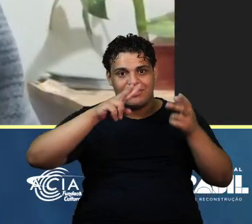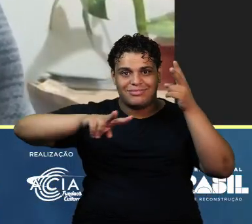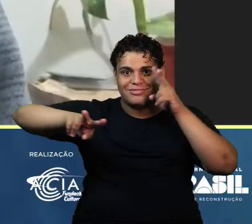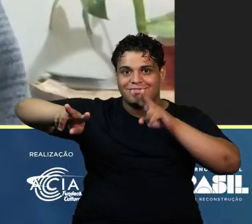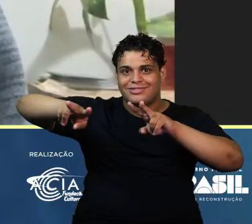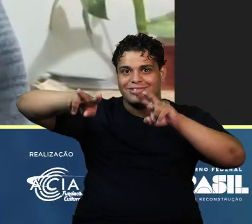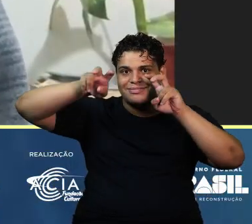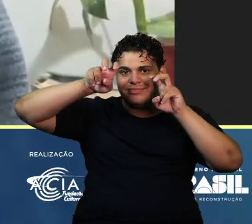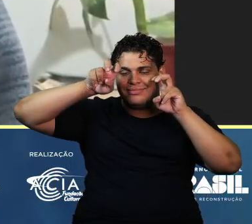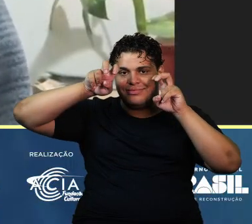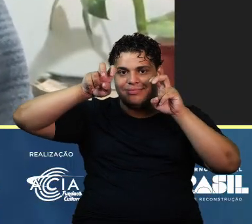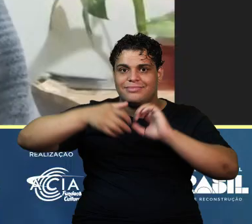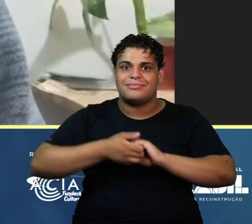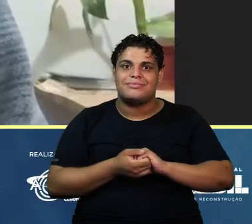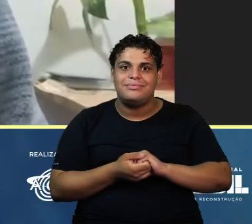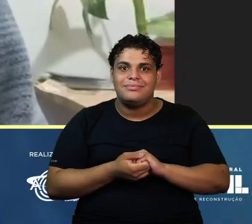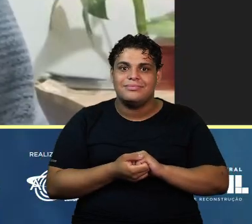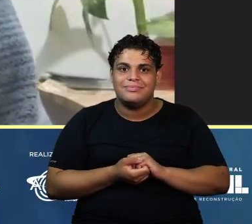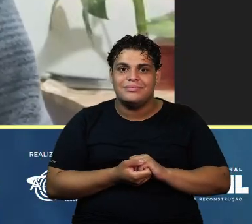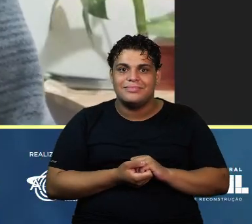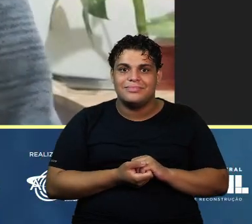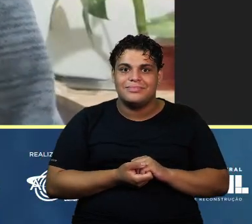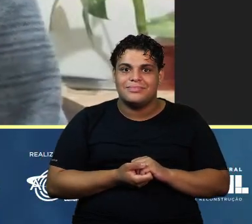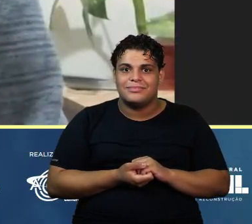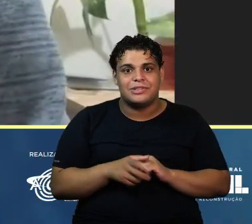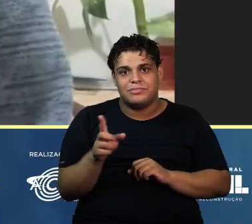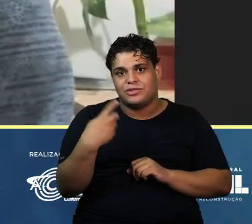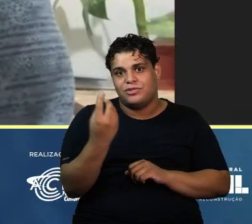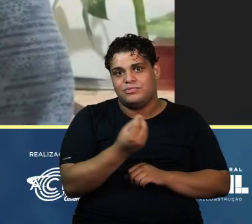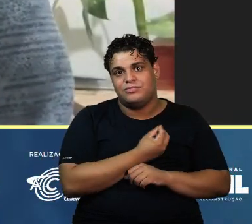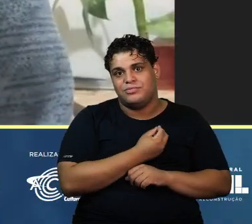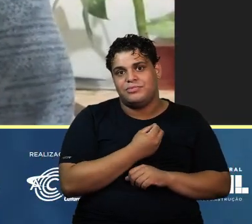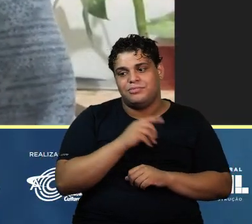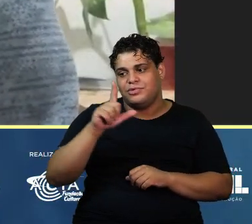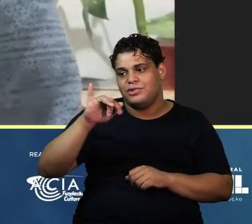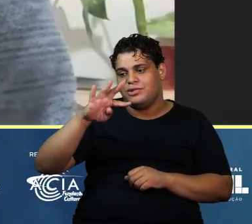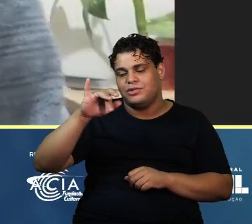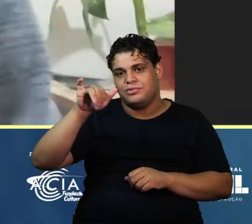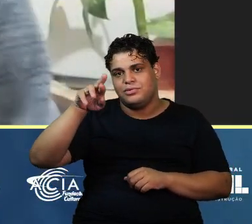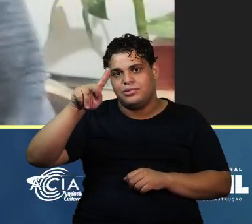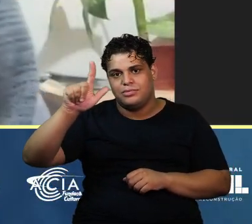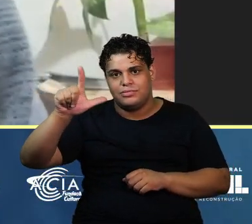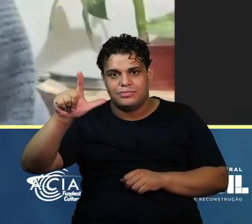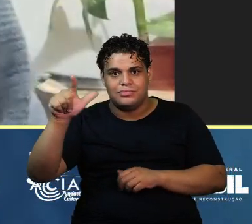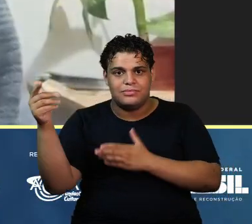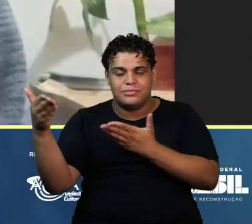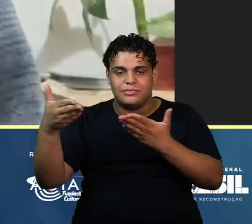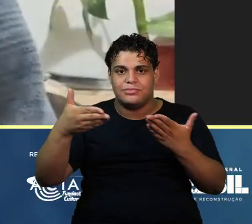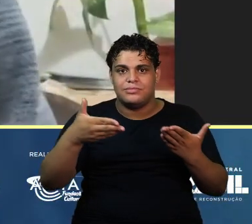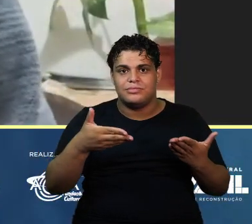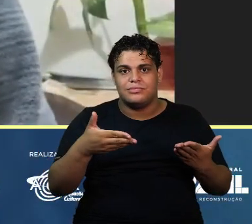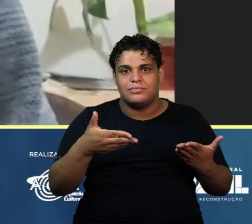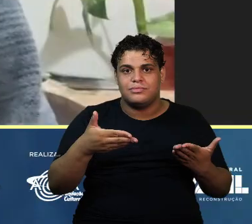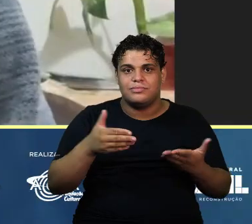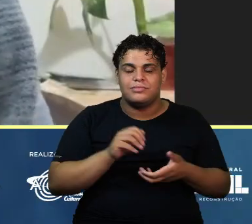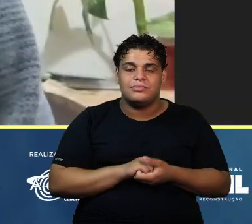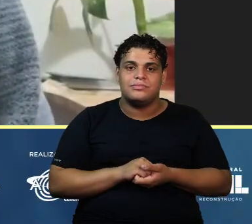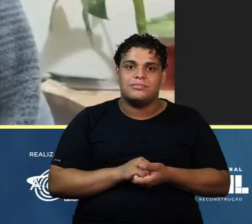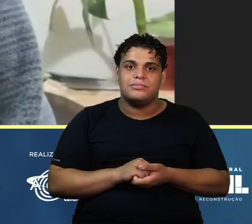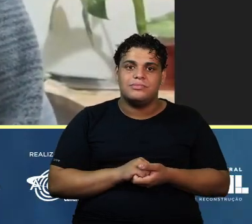né, principalmente para nós que moramos no litoral. Então, trazendo um pouco agora para o micro,